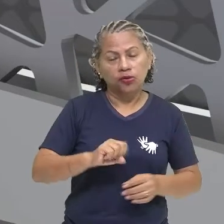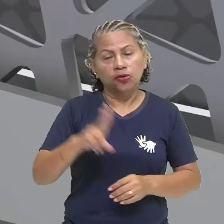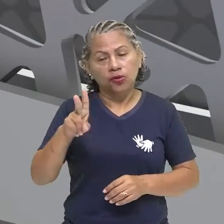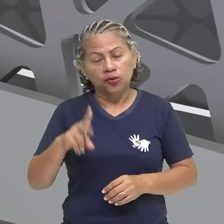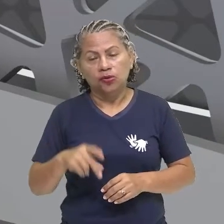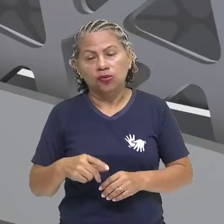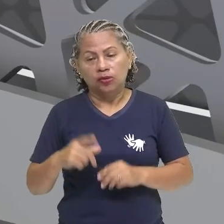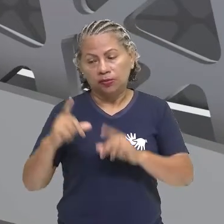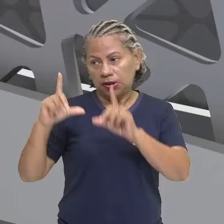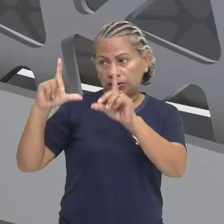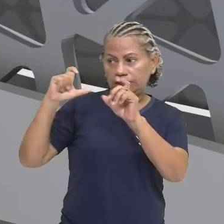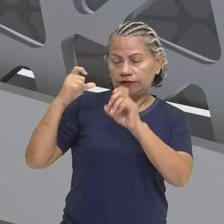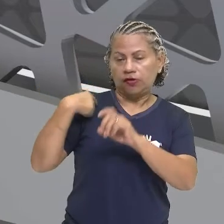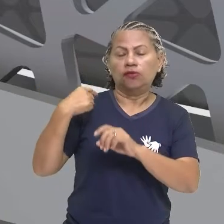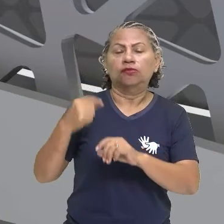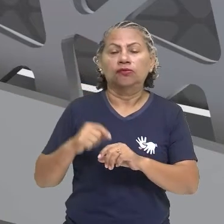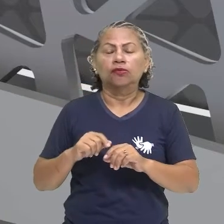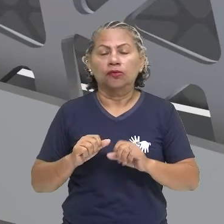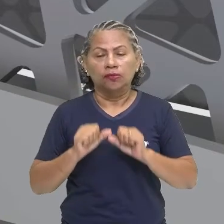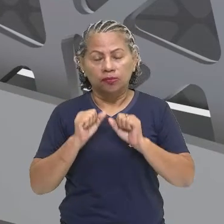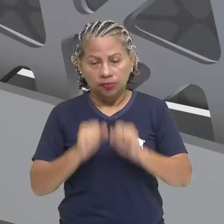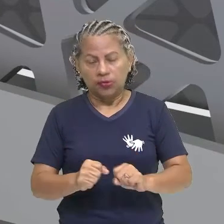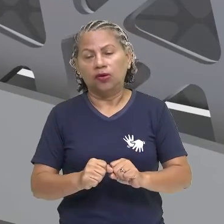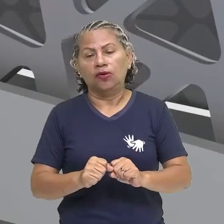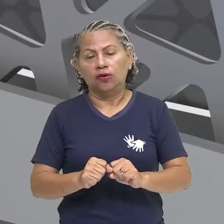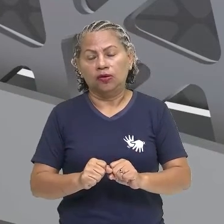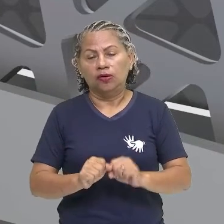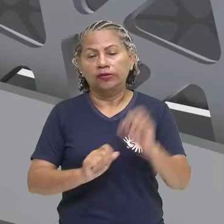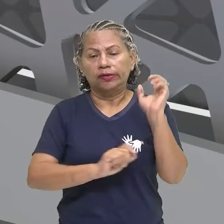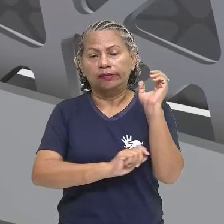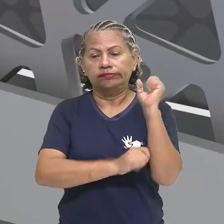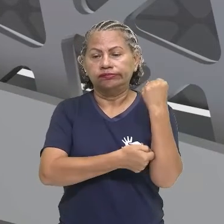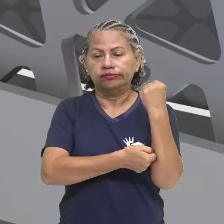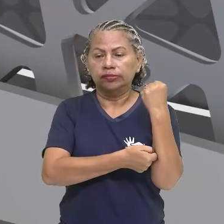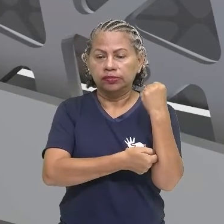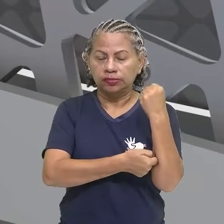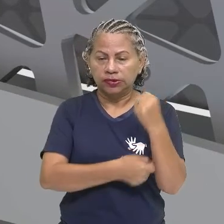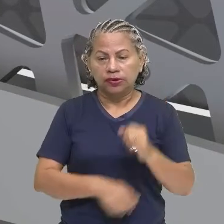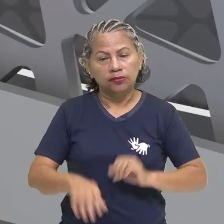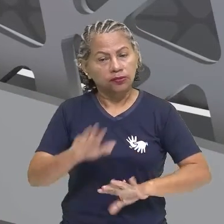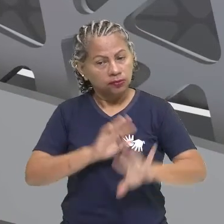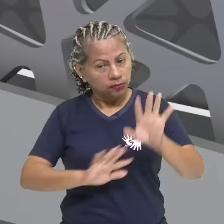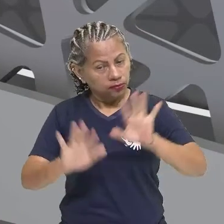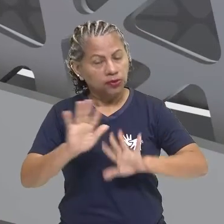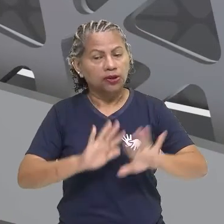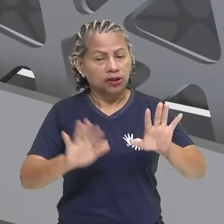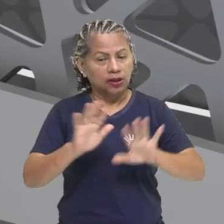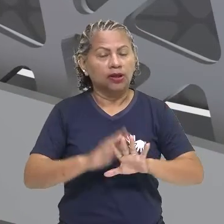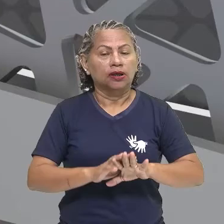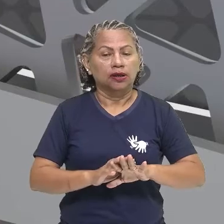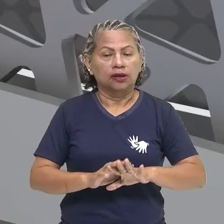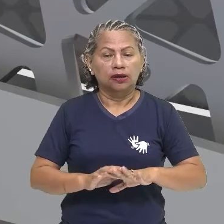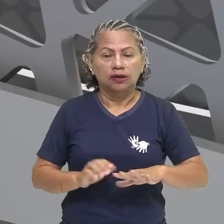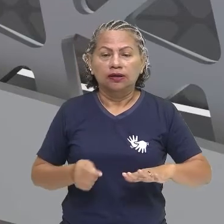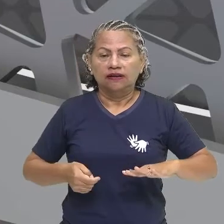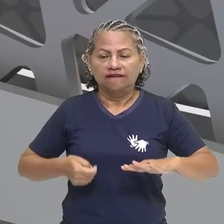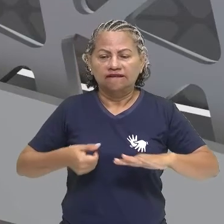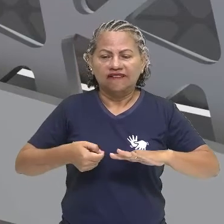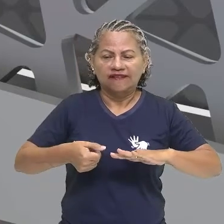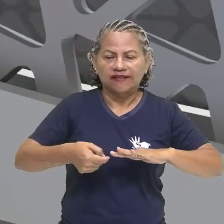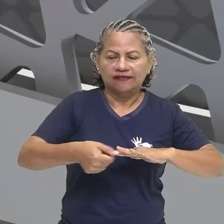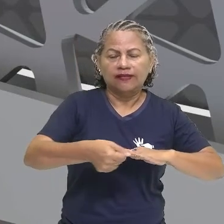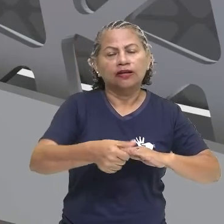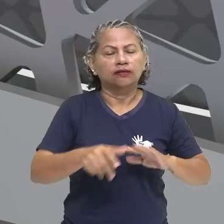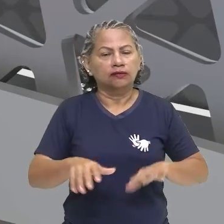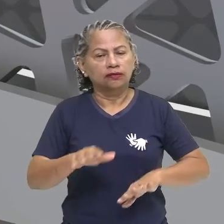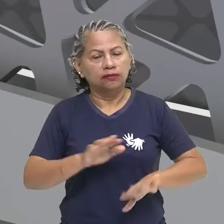tá? Por quê? Para evitar as fake news, Então, as empresas de redes sociais tiveram que